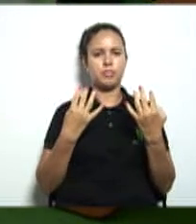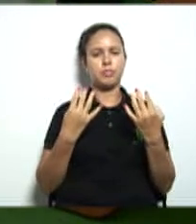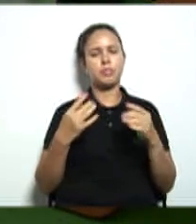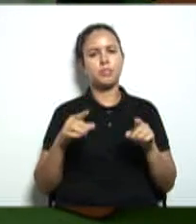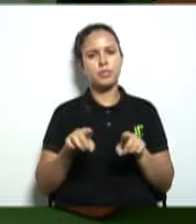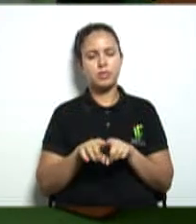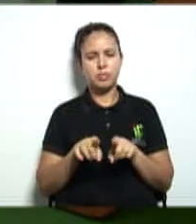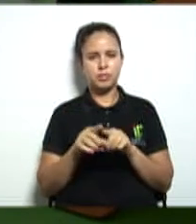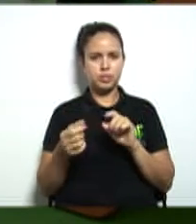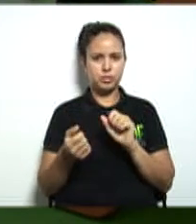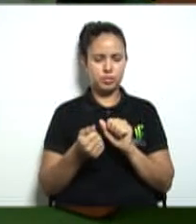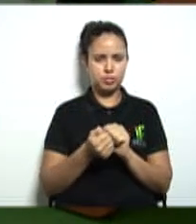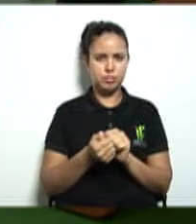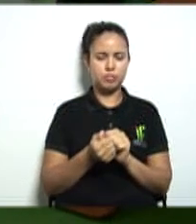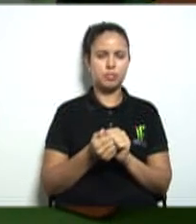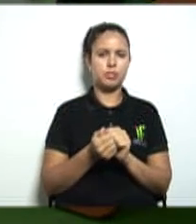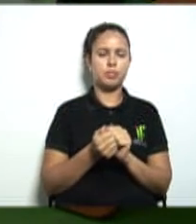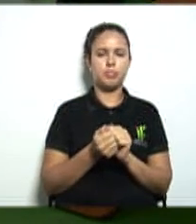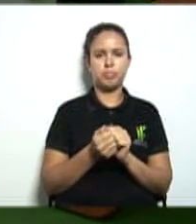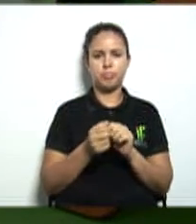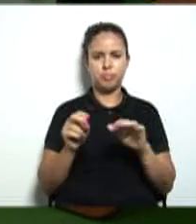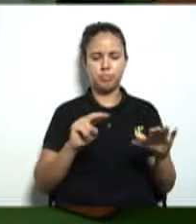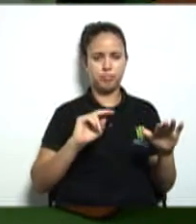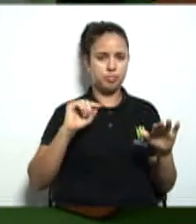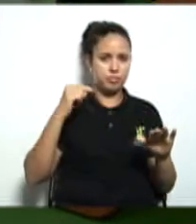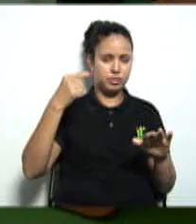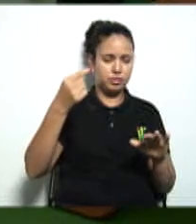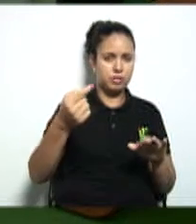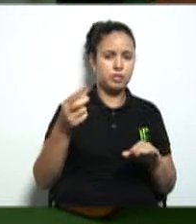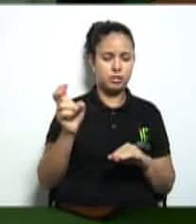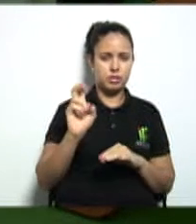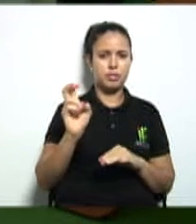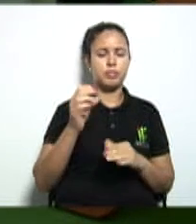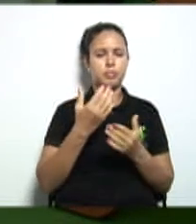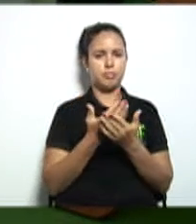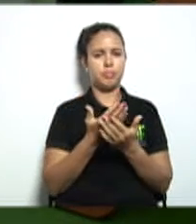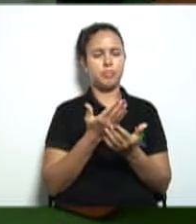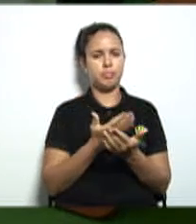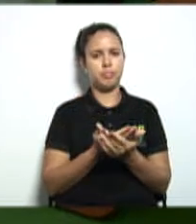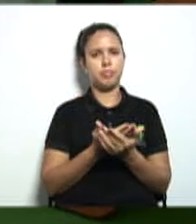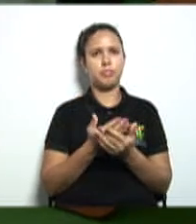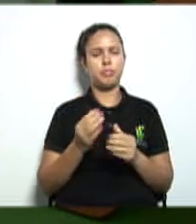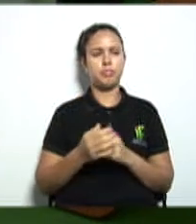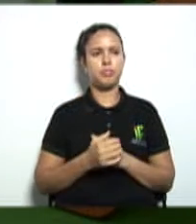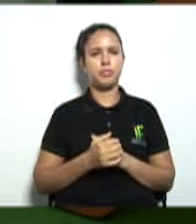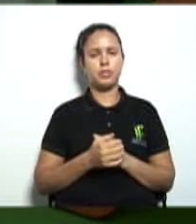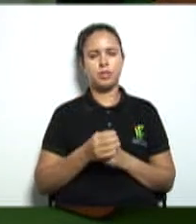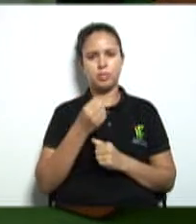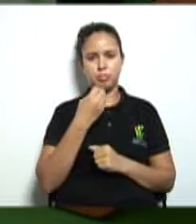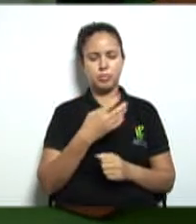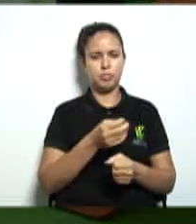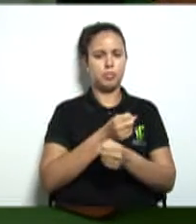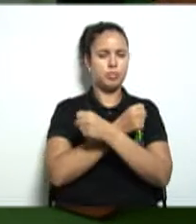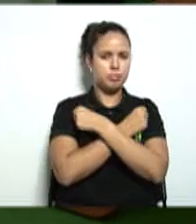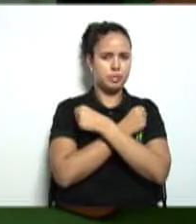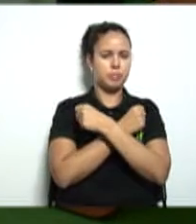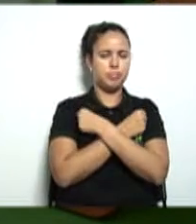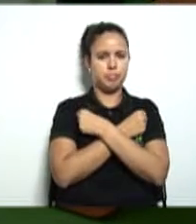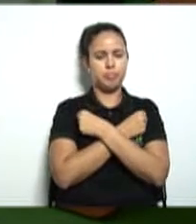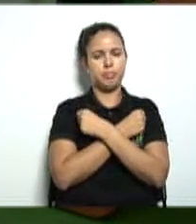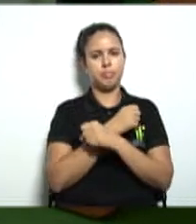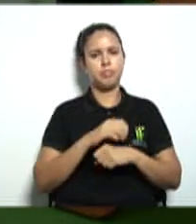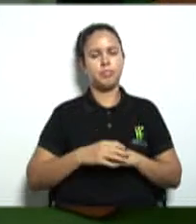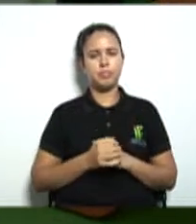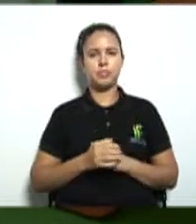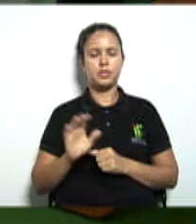com vocês agora novamente na nossa próxima aula, nossa 5ª aula na semana que vem. Então, gente, um abraço, fiquem com Deus e tchau.